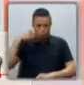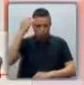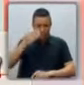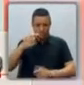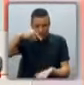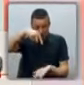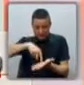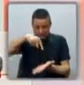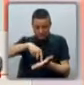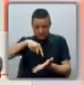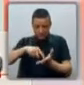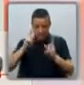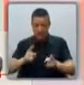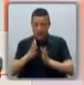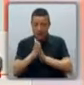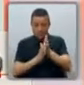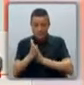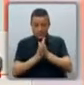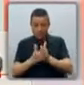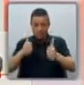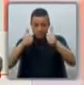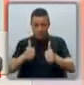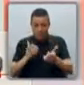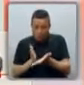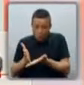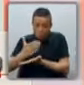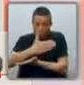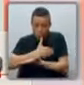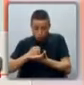exige que aproveitemos bem os nossos recursos.